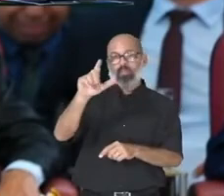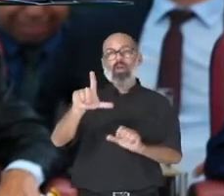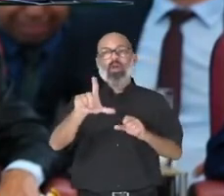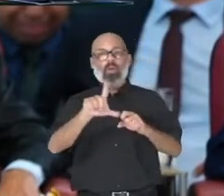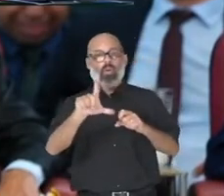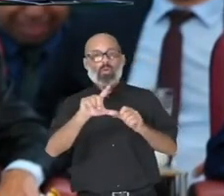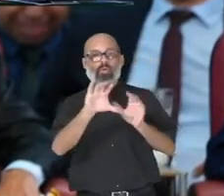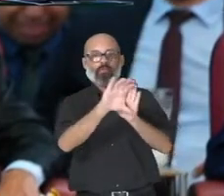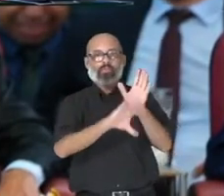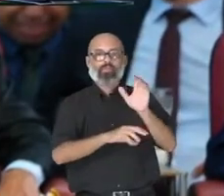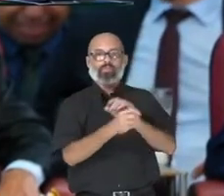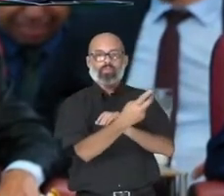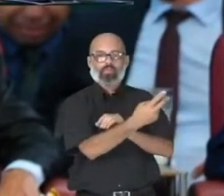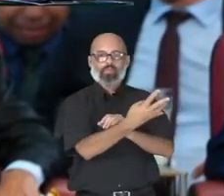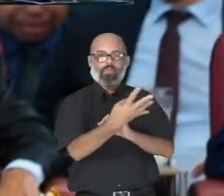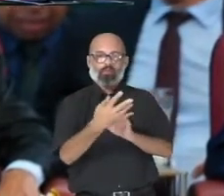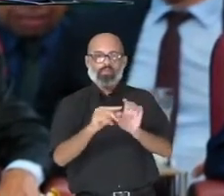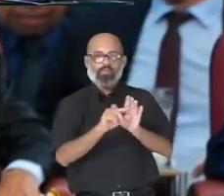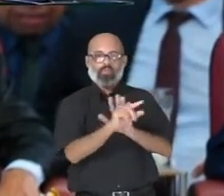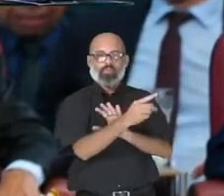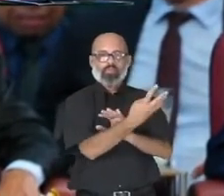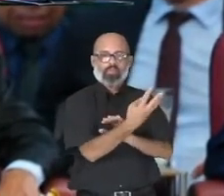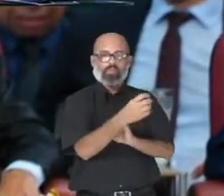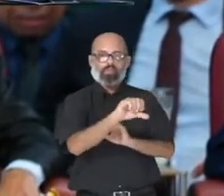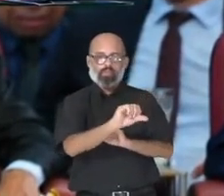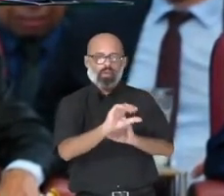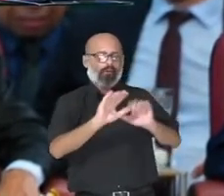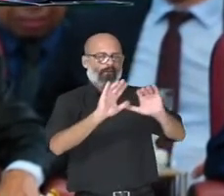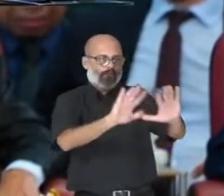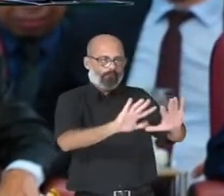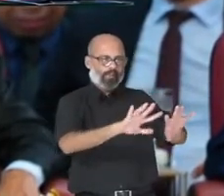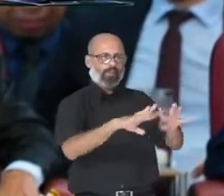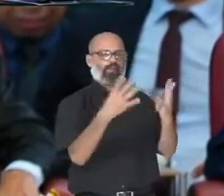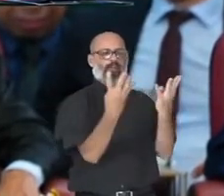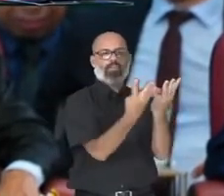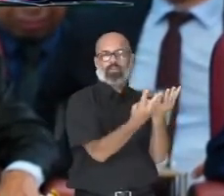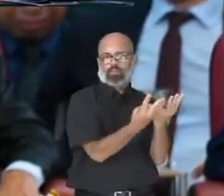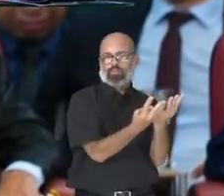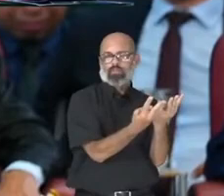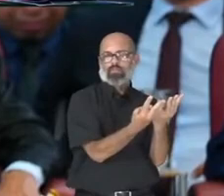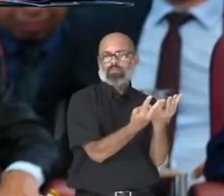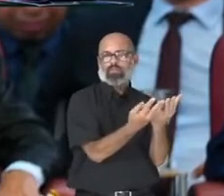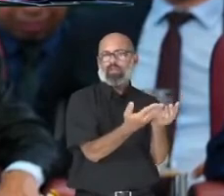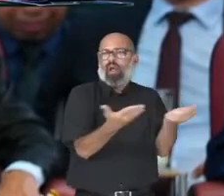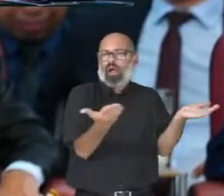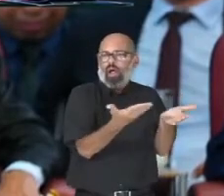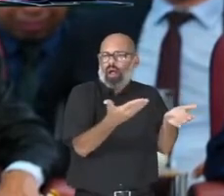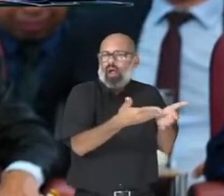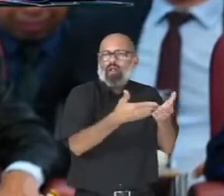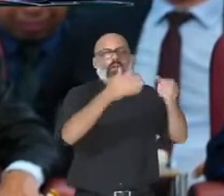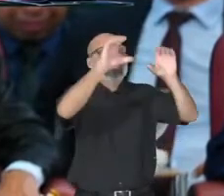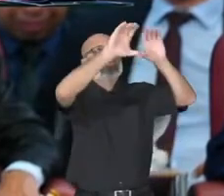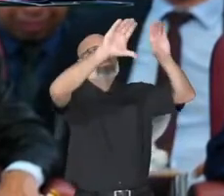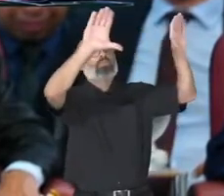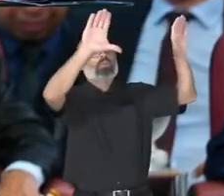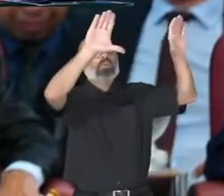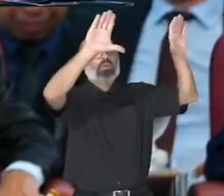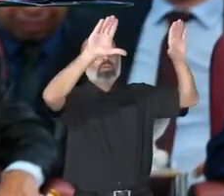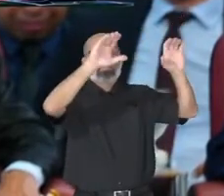capítulo 24, verso 49... Ficai em Jerusalém, até que do alto sejais